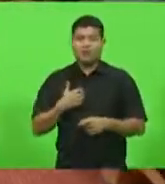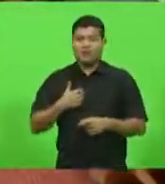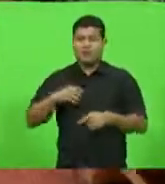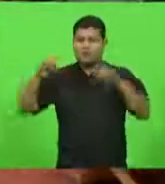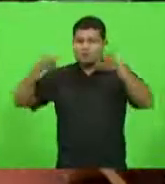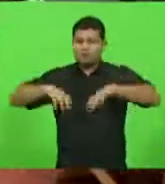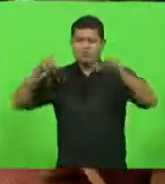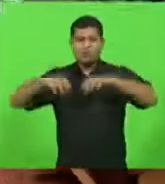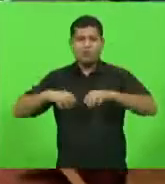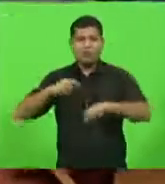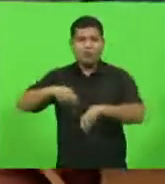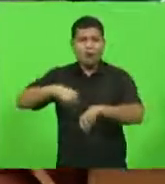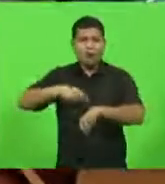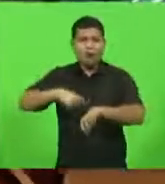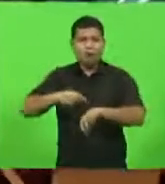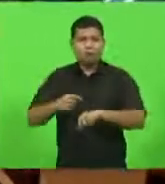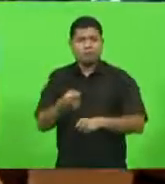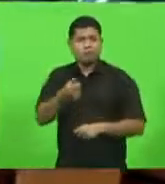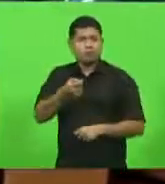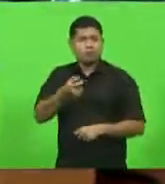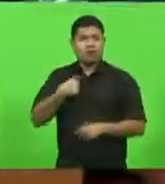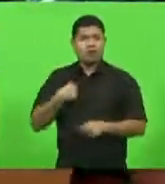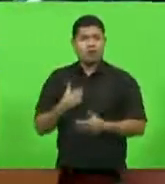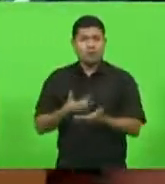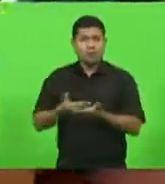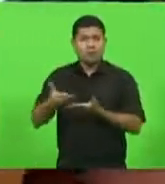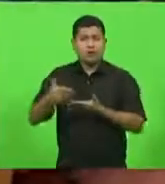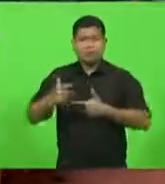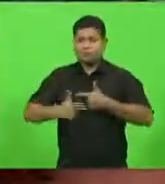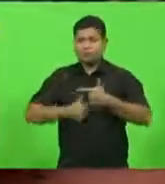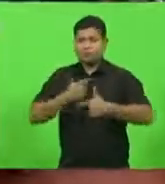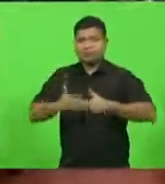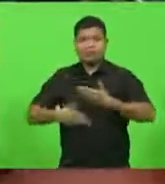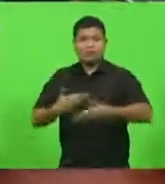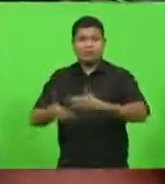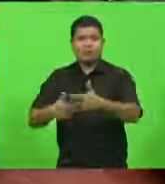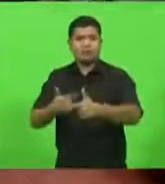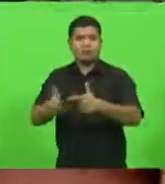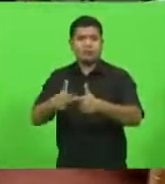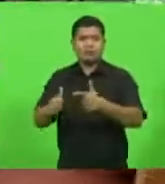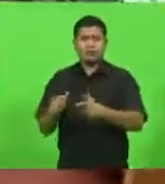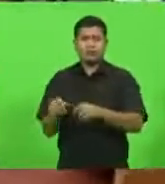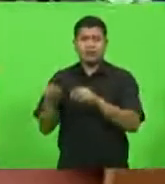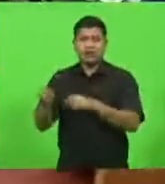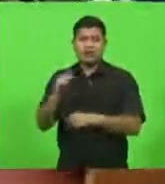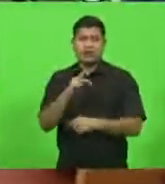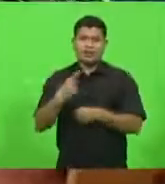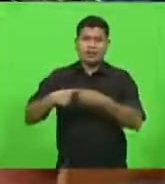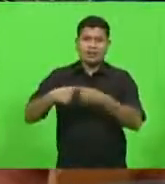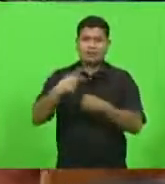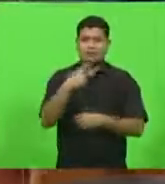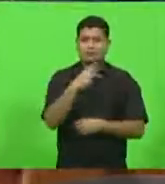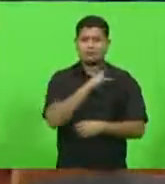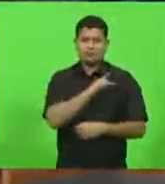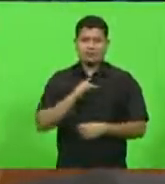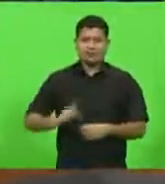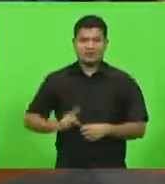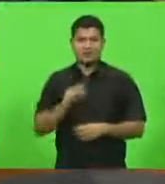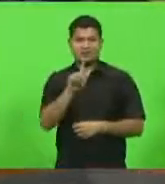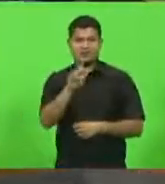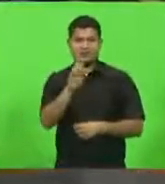poucas horas, provocou uma enxurrada de efeitos devastadores em Presidente Getúlio, no Alto Vale. Tudo